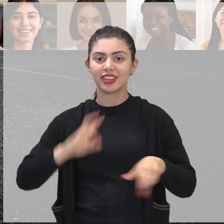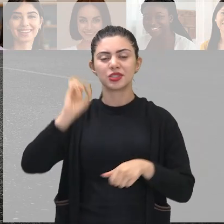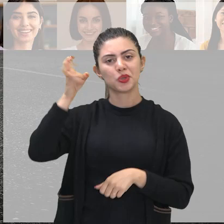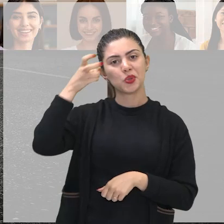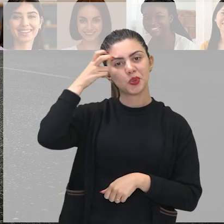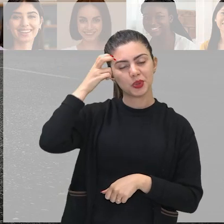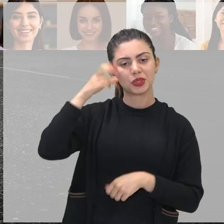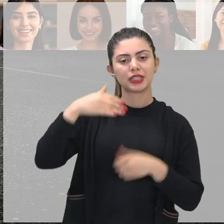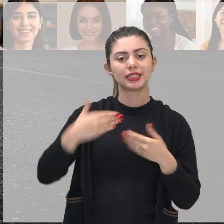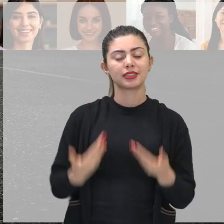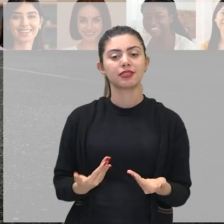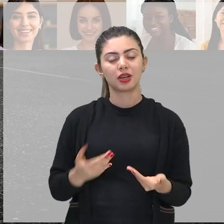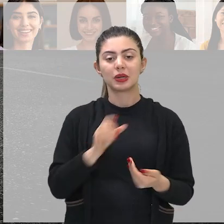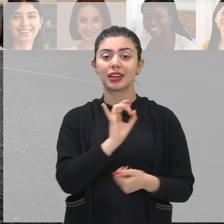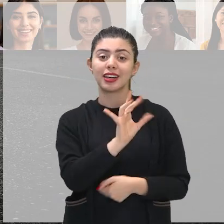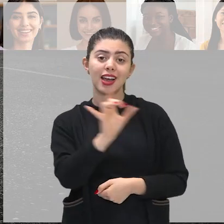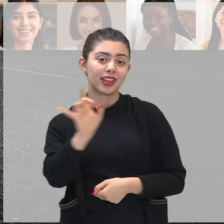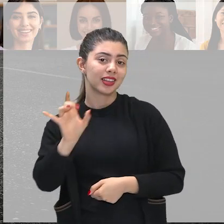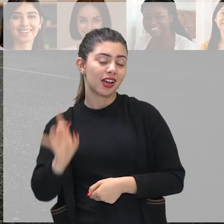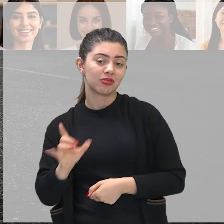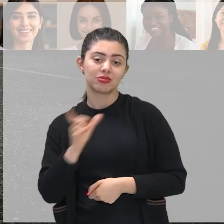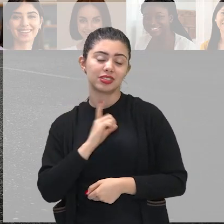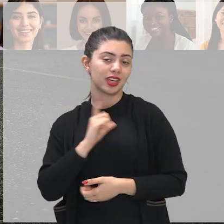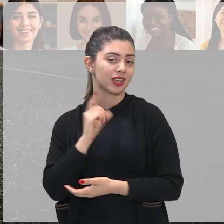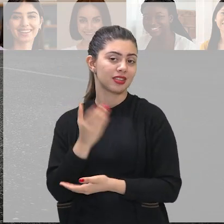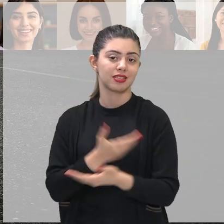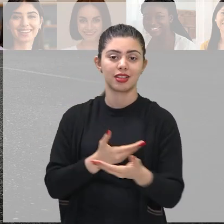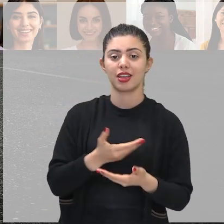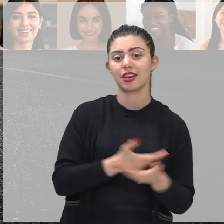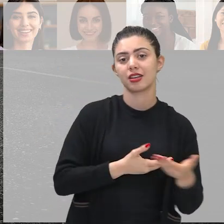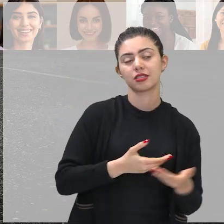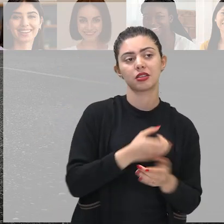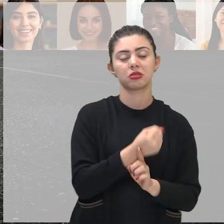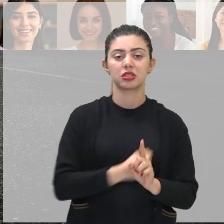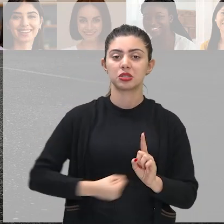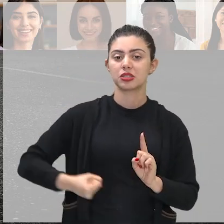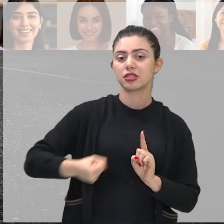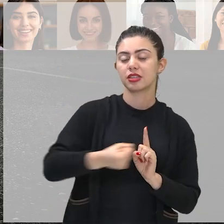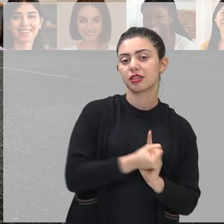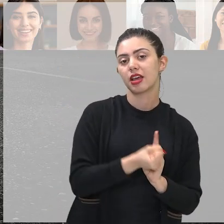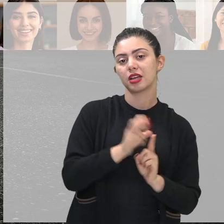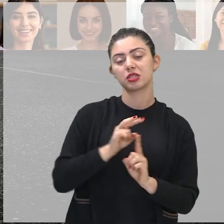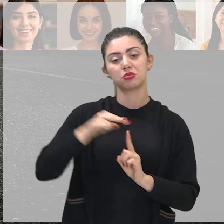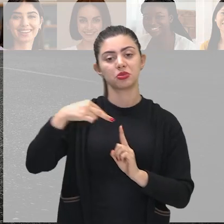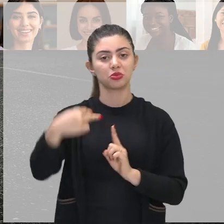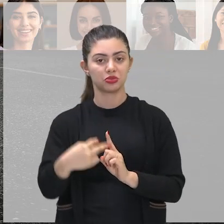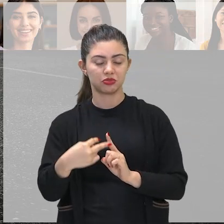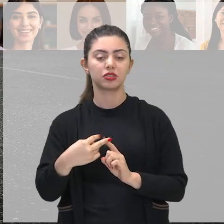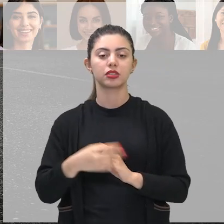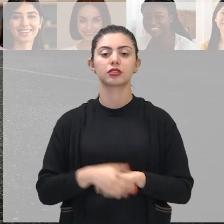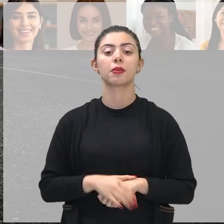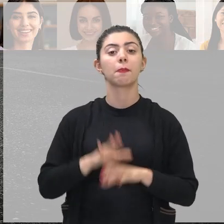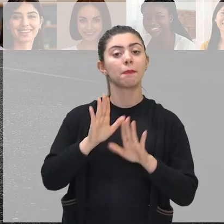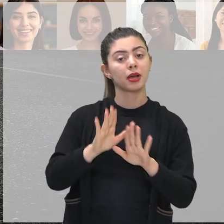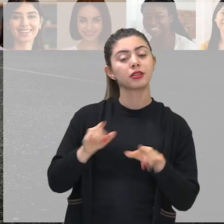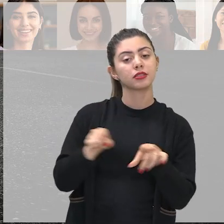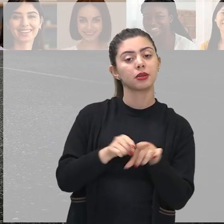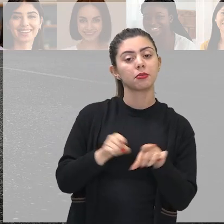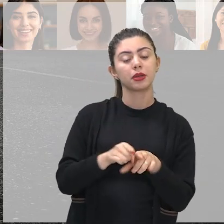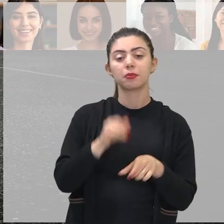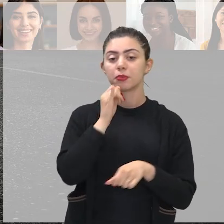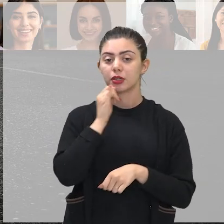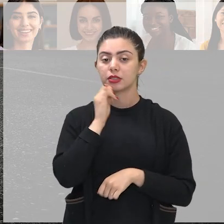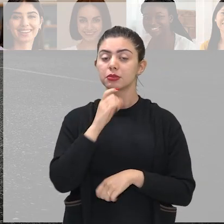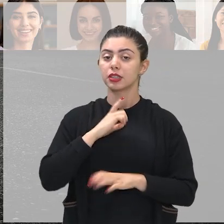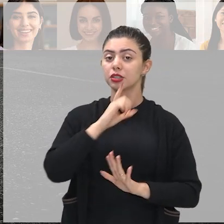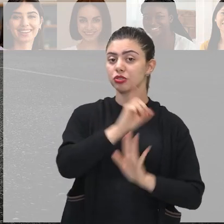culturas que têm suas maneiras de se relacionar com a vida, com as pessoas, mas que também têm a